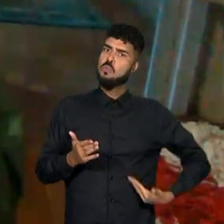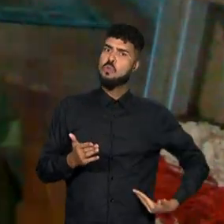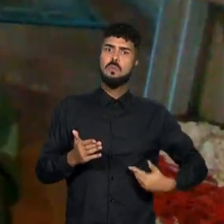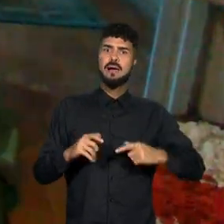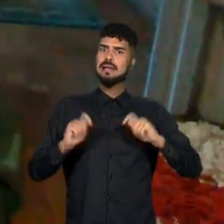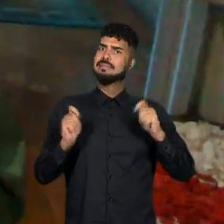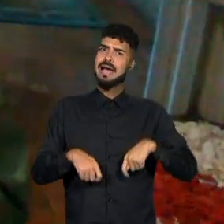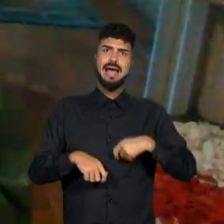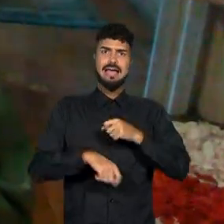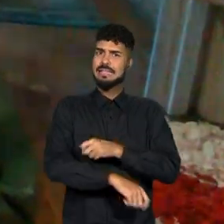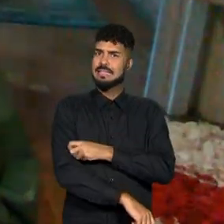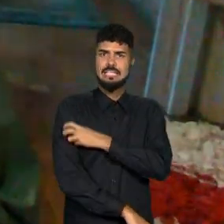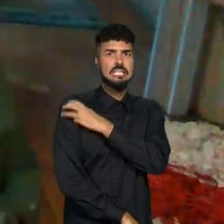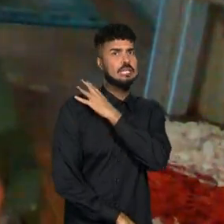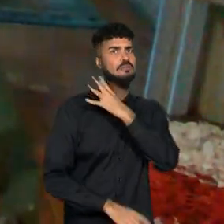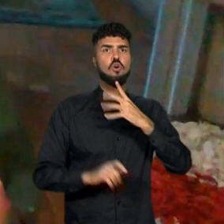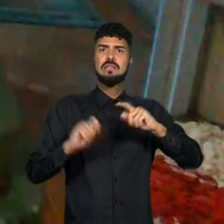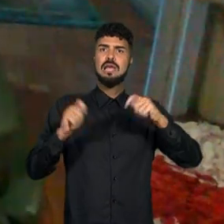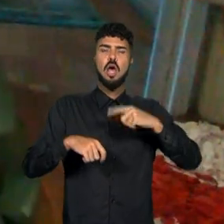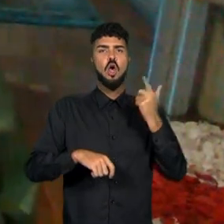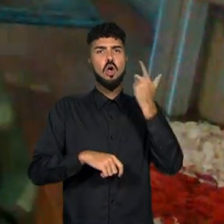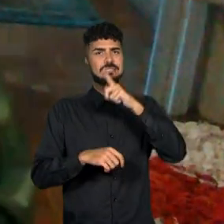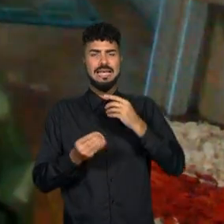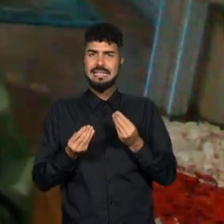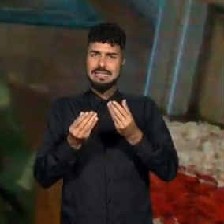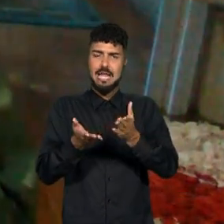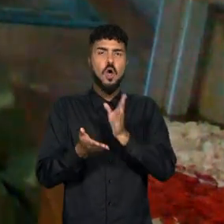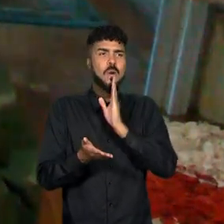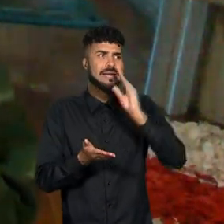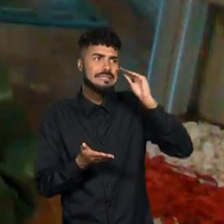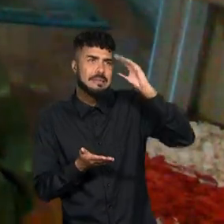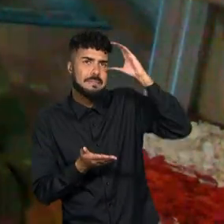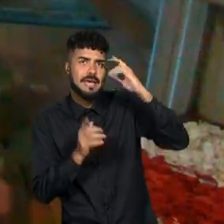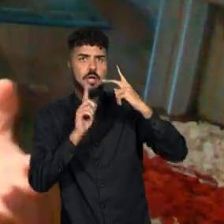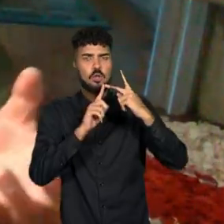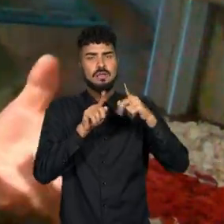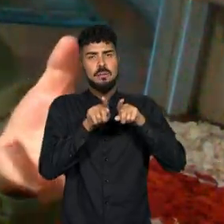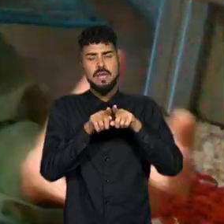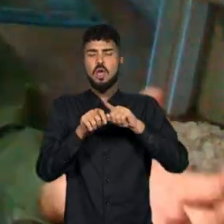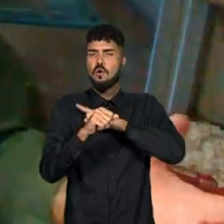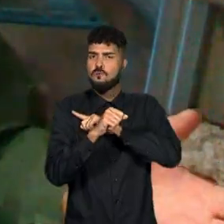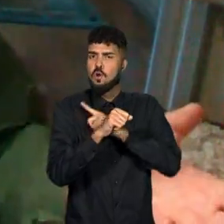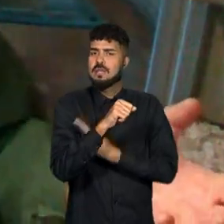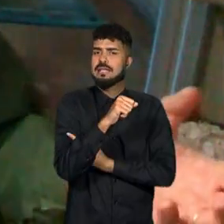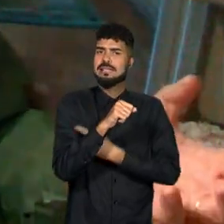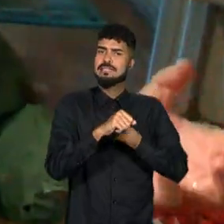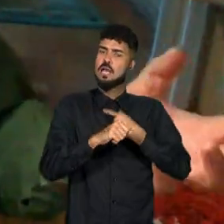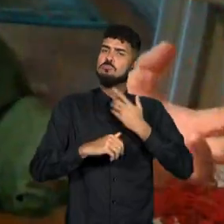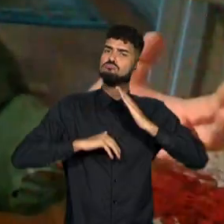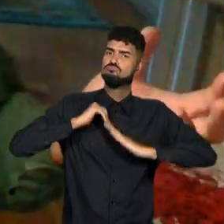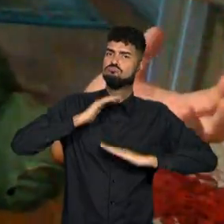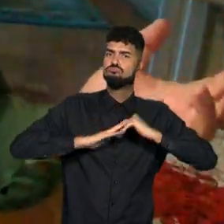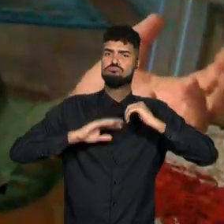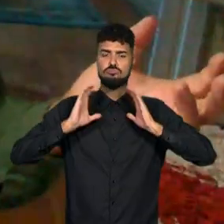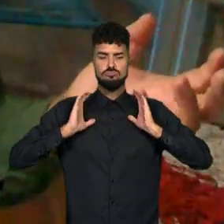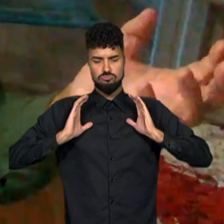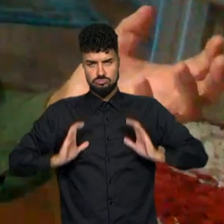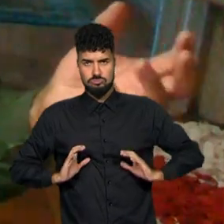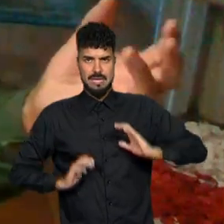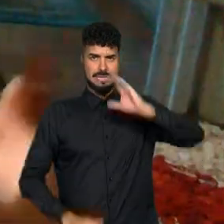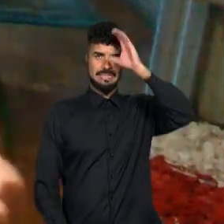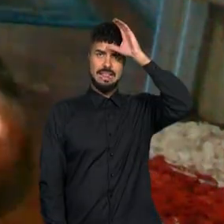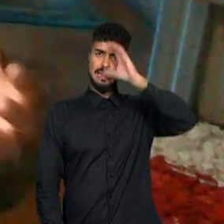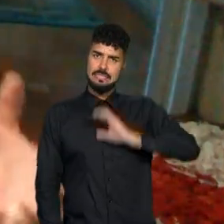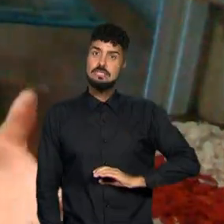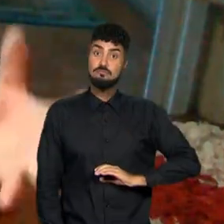é, capaz de transmitir conhecimento e, ao mesmo tempo, fortalecer o exercício da cidadania. E